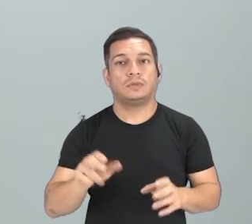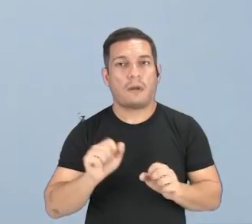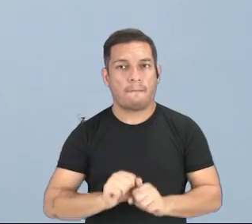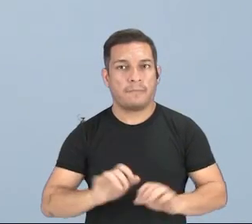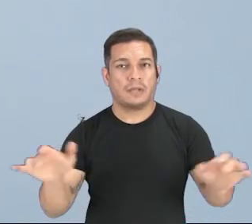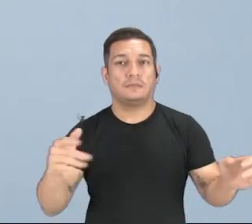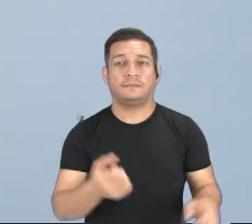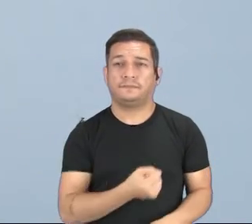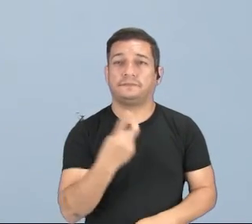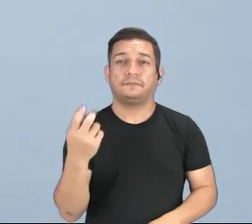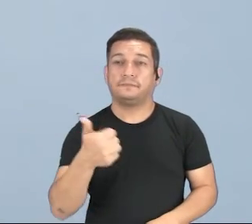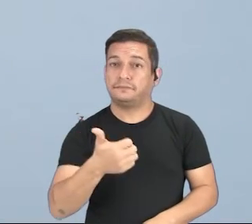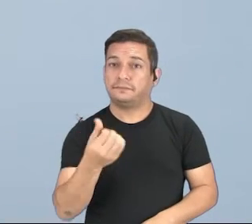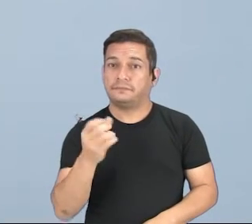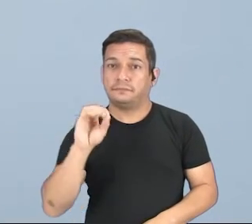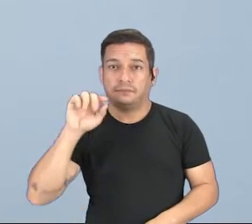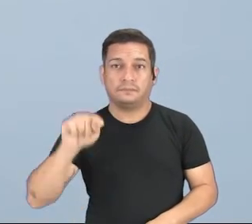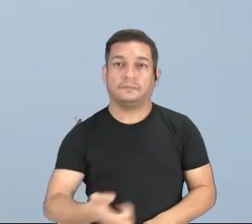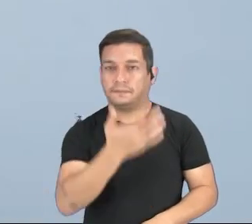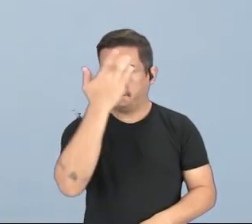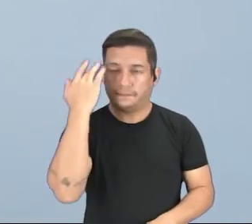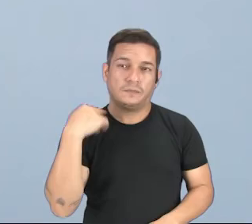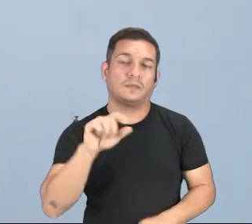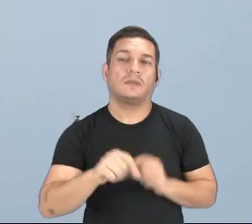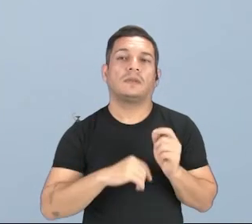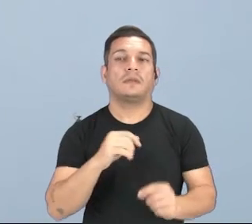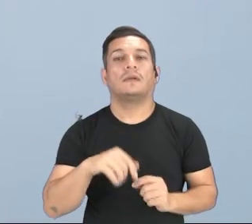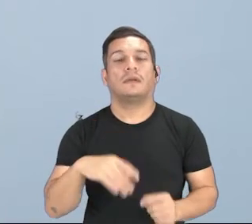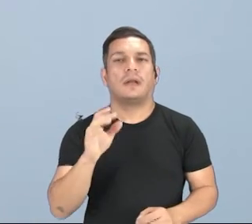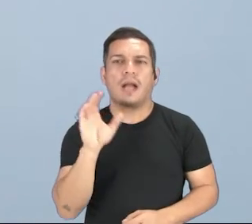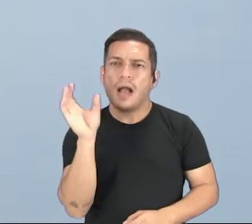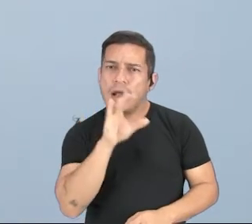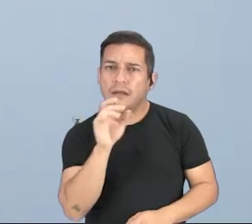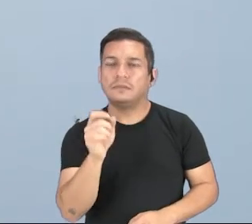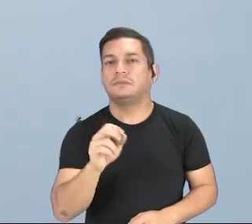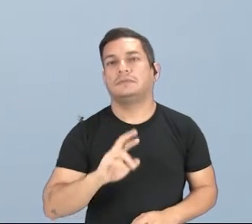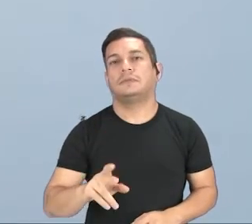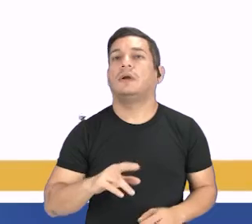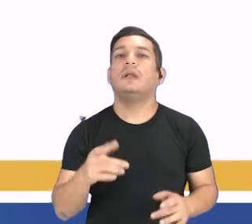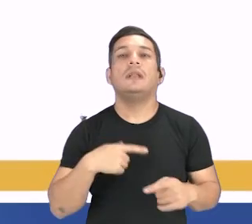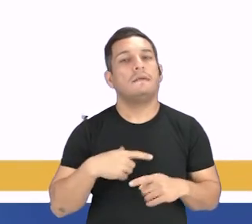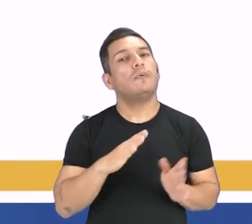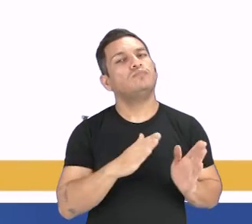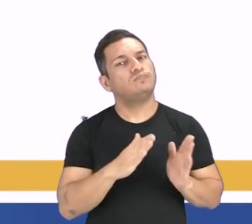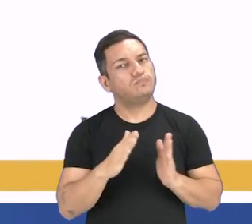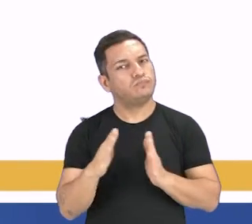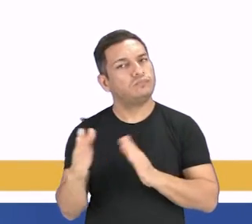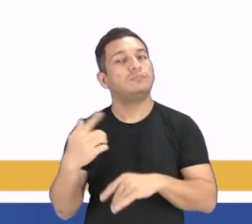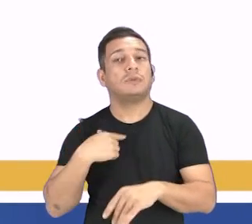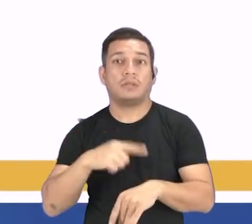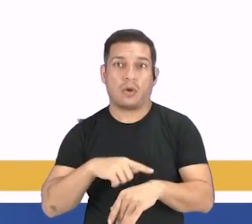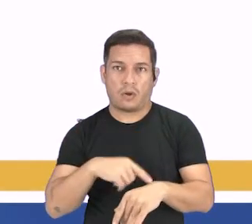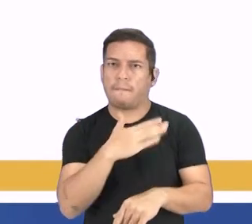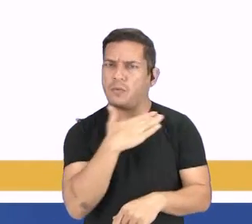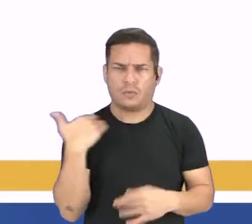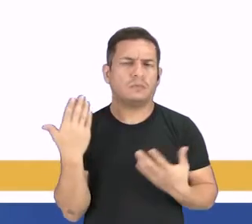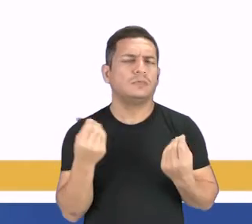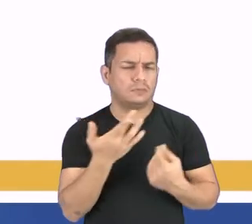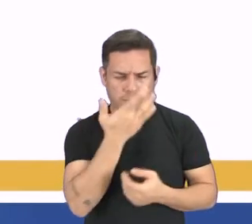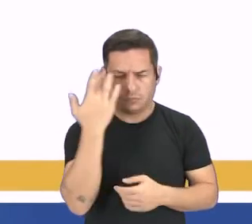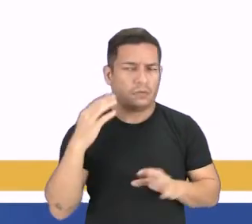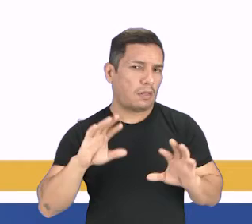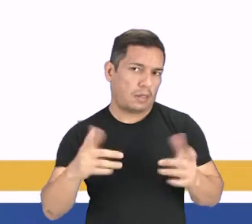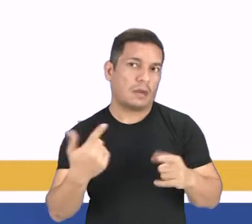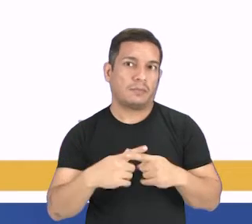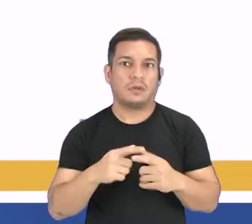Esse número de 160 mil pessoas ele não foi atingido imediatamente. Levou um tempo. Na hora morreu muita gente,